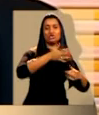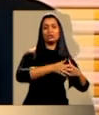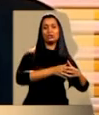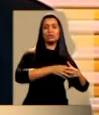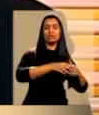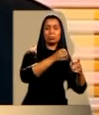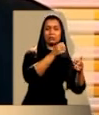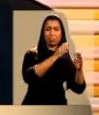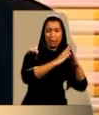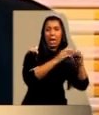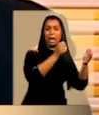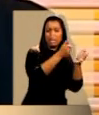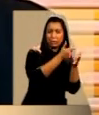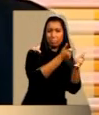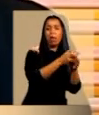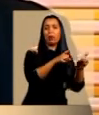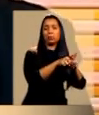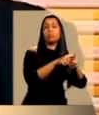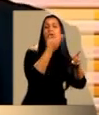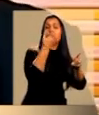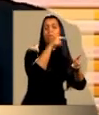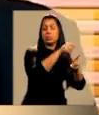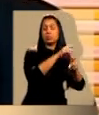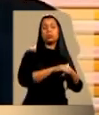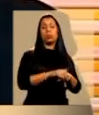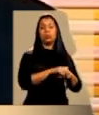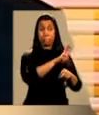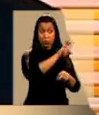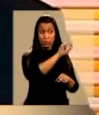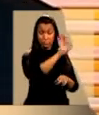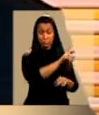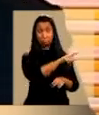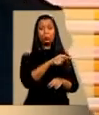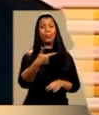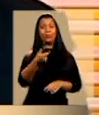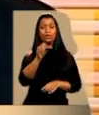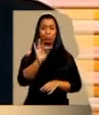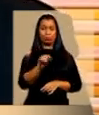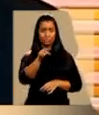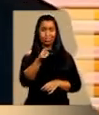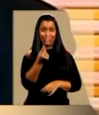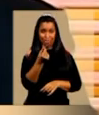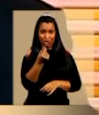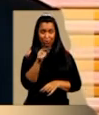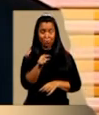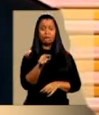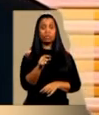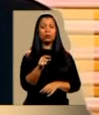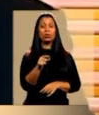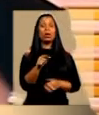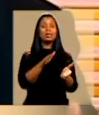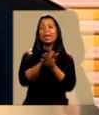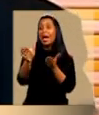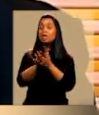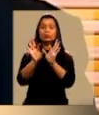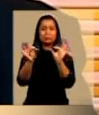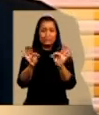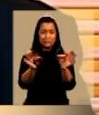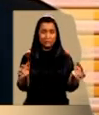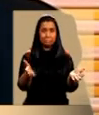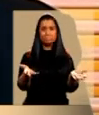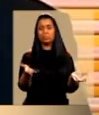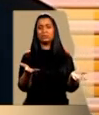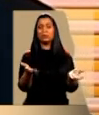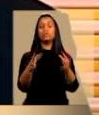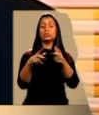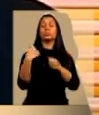energia, aluguéis, moradia, alimentação. 50%. 20% das suas rendas são para os gastos supérfluos,